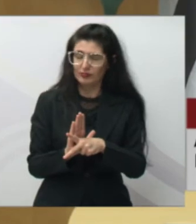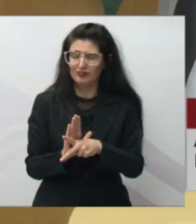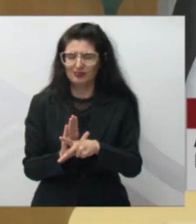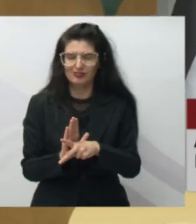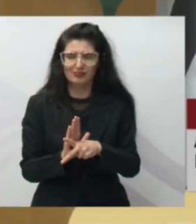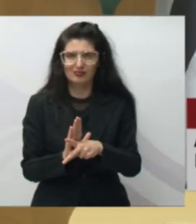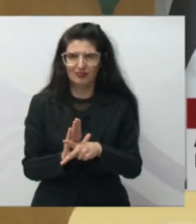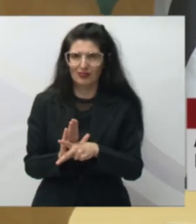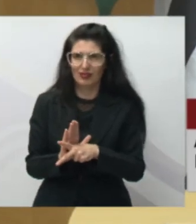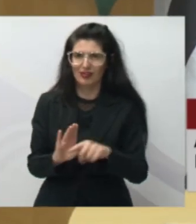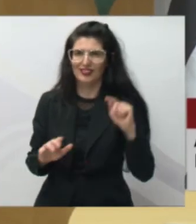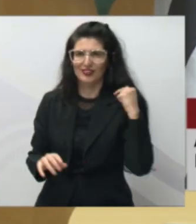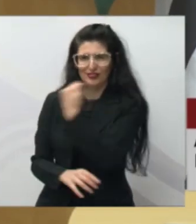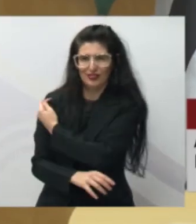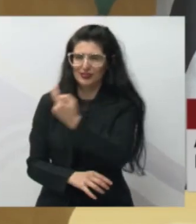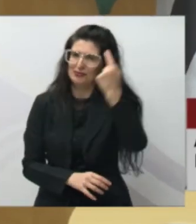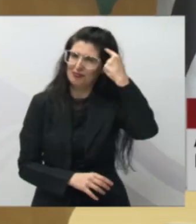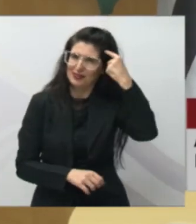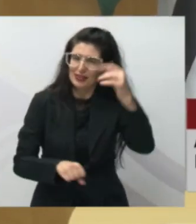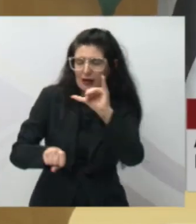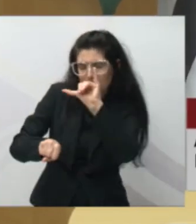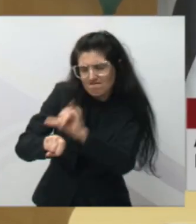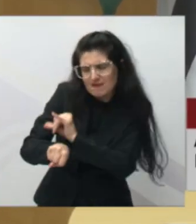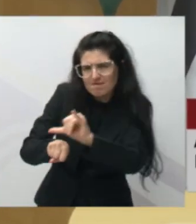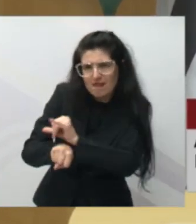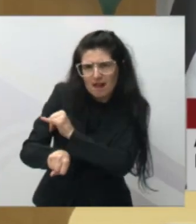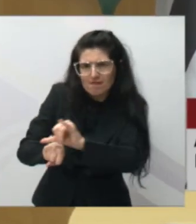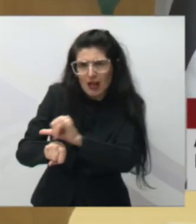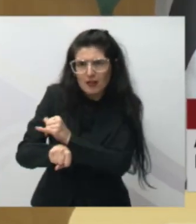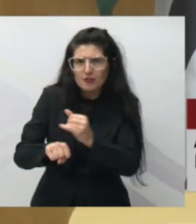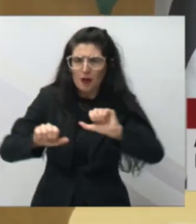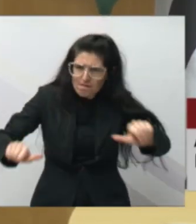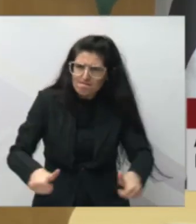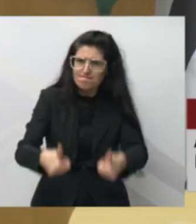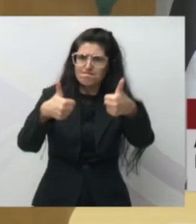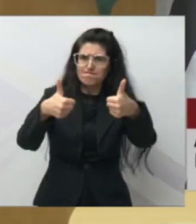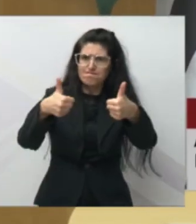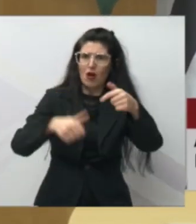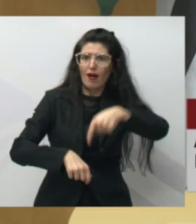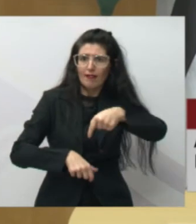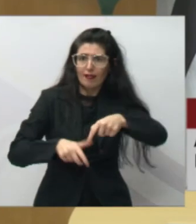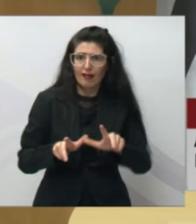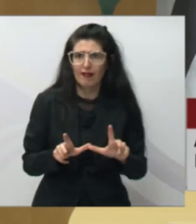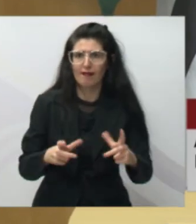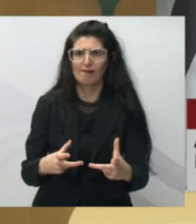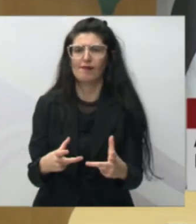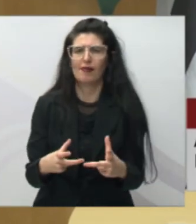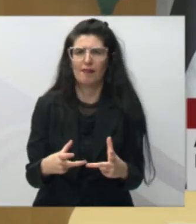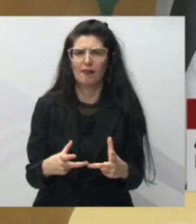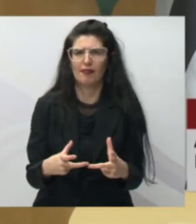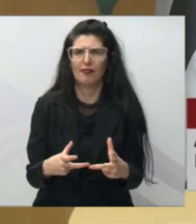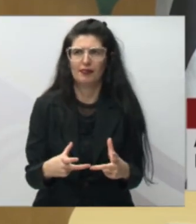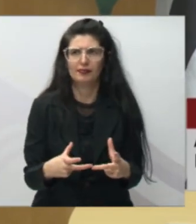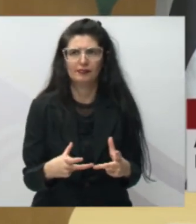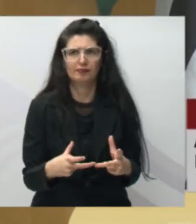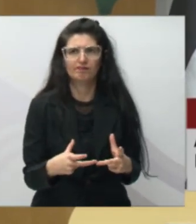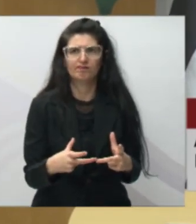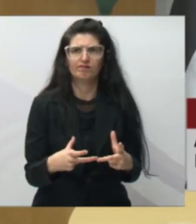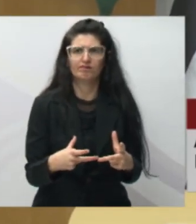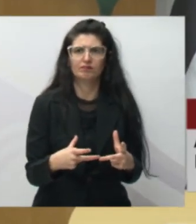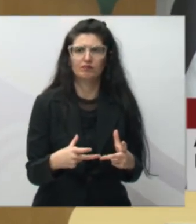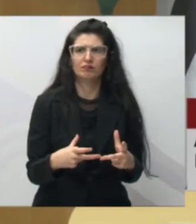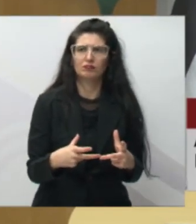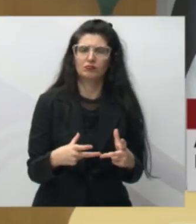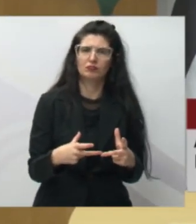realmente pensar em ações efetivas para que essa Câmara se coloque do lado da